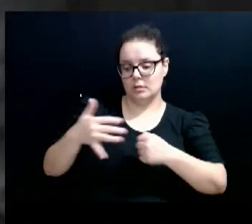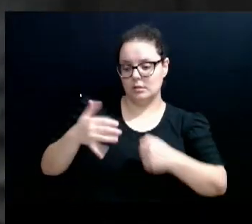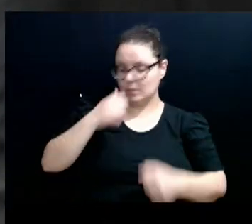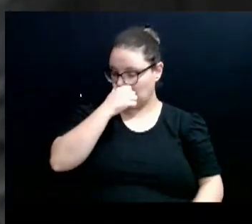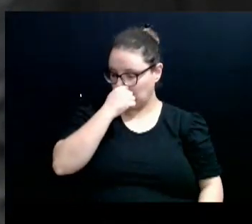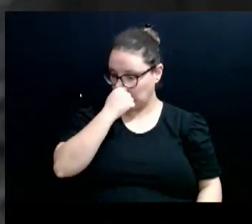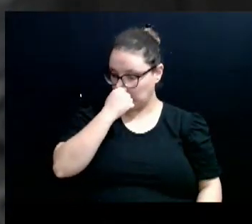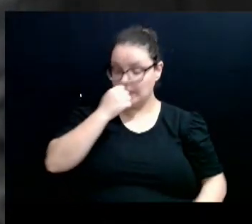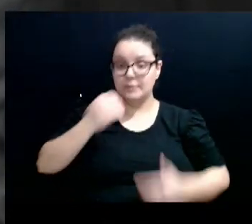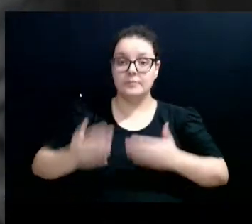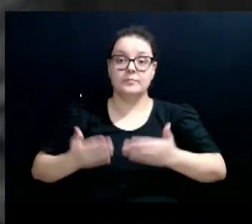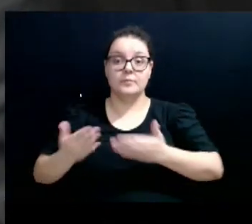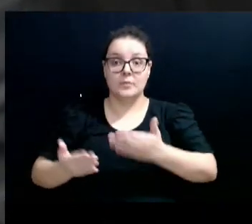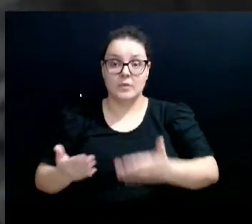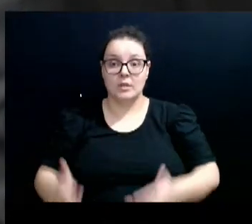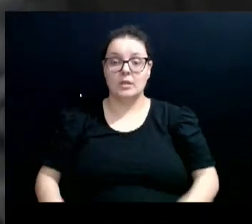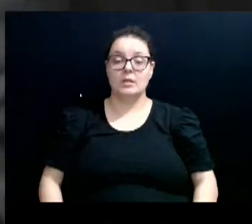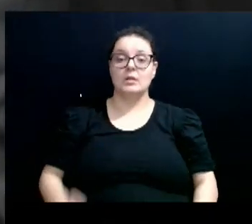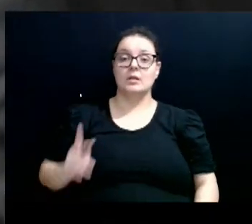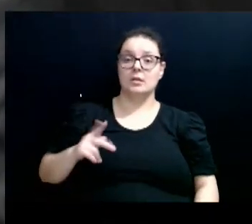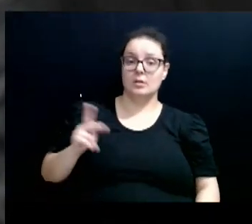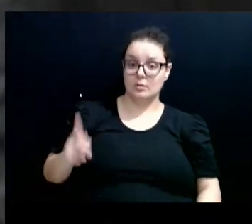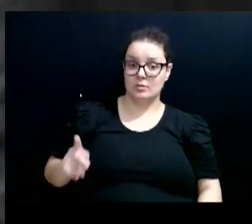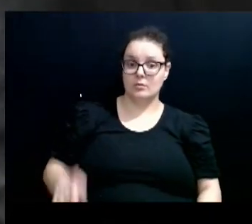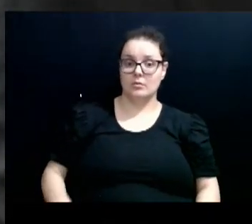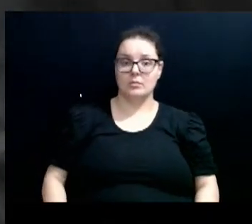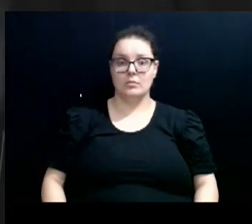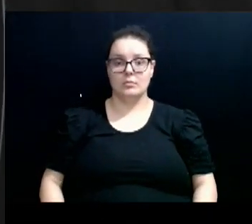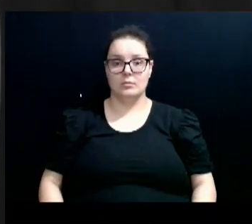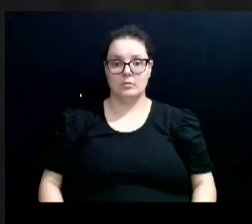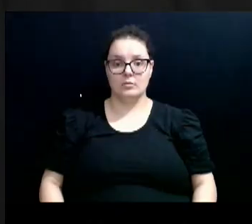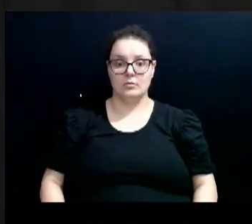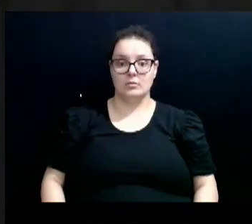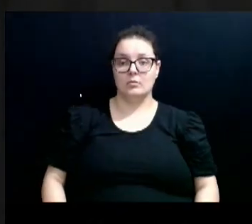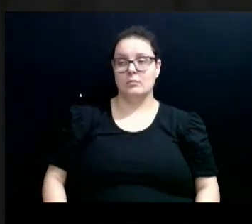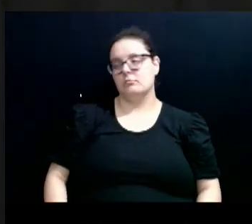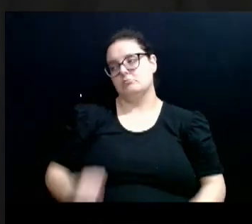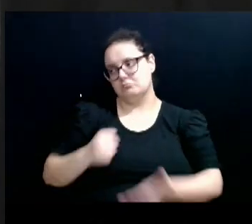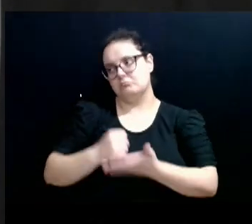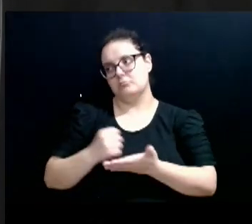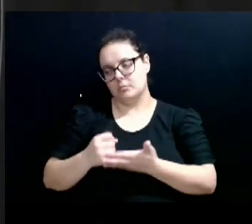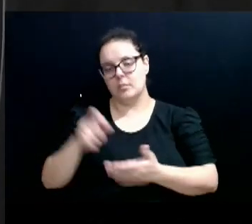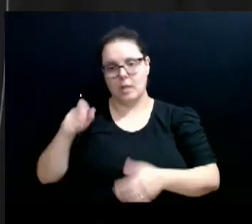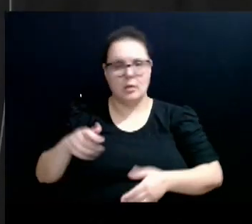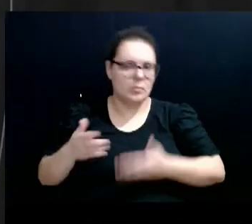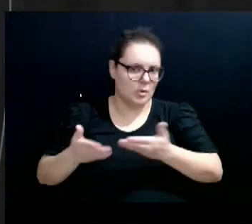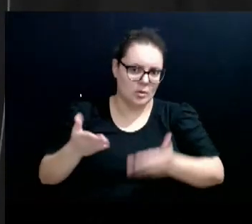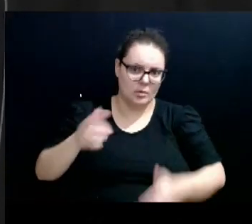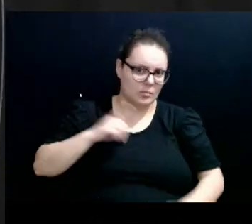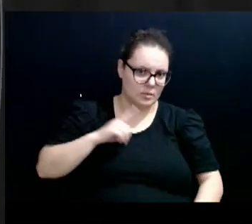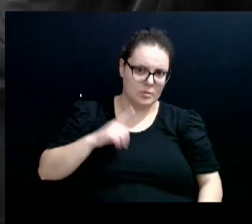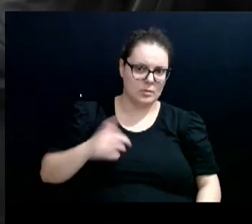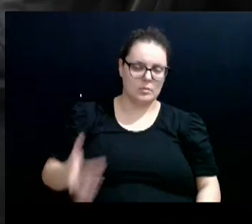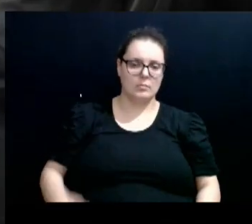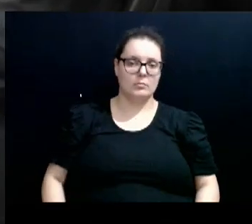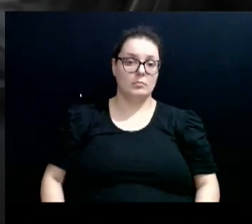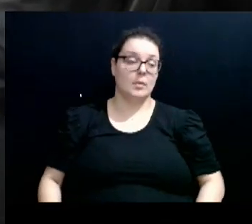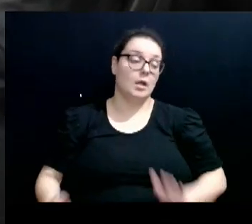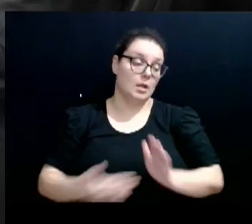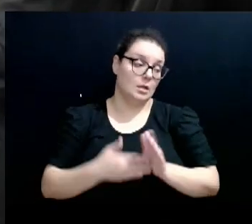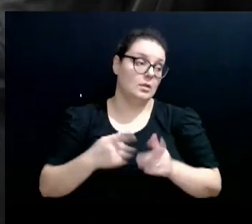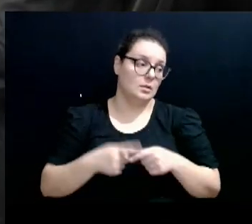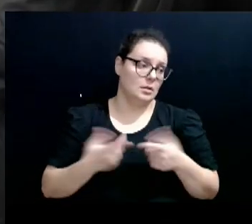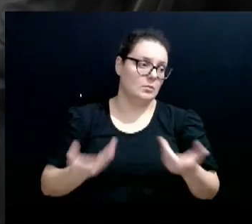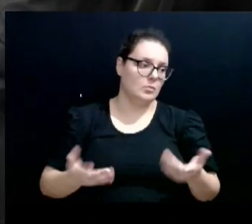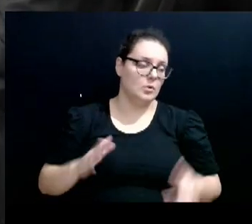professores, dando inclusive, né, o atestado, aquela coisa, para a pessoa fazer o seu tratamento, né? Até porque quando a gente